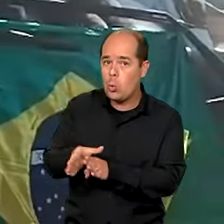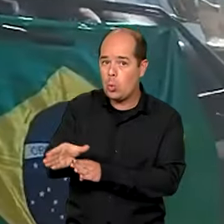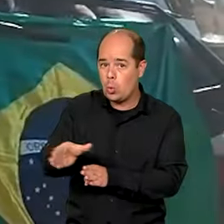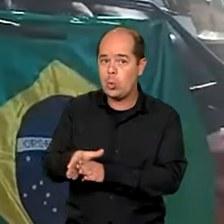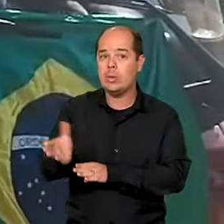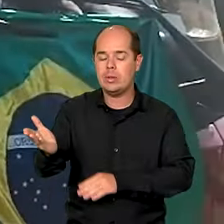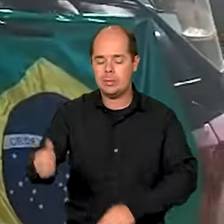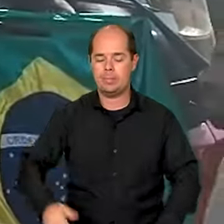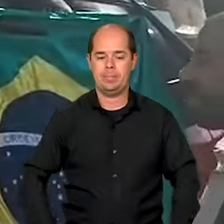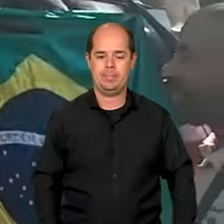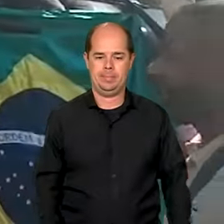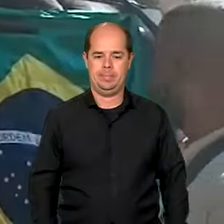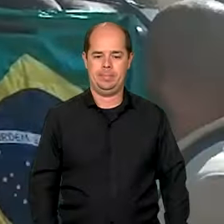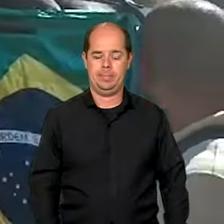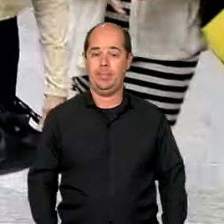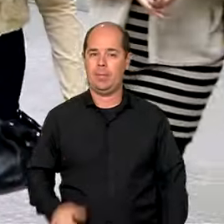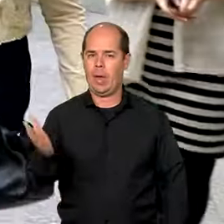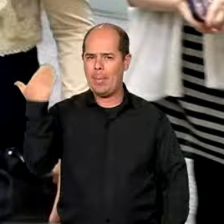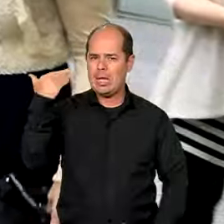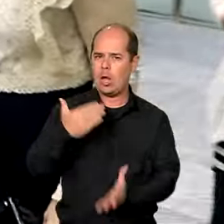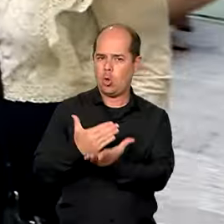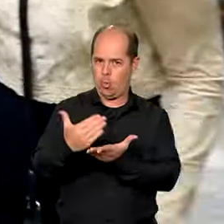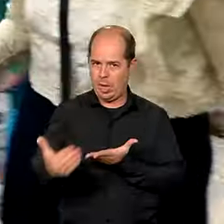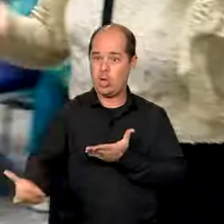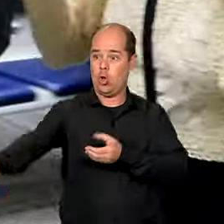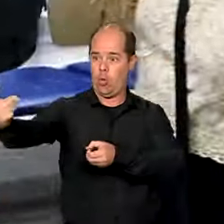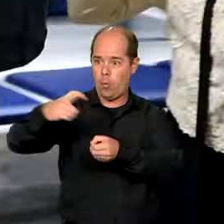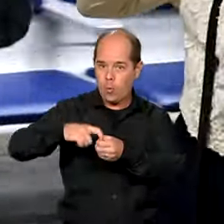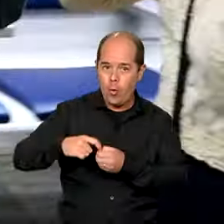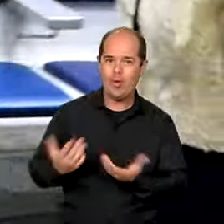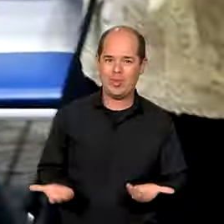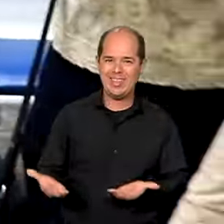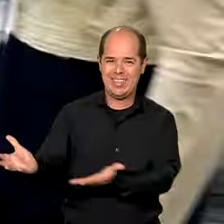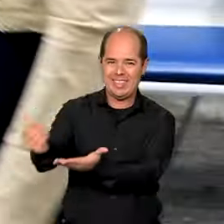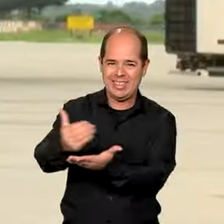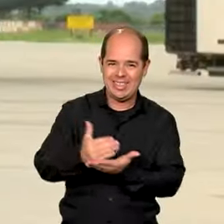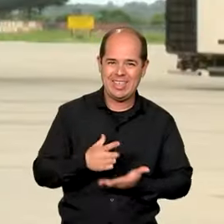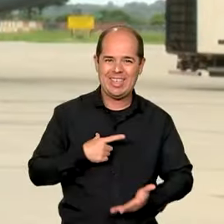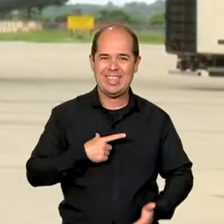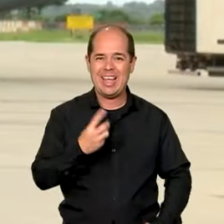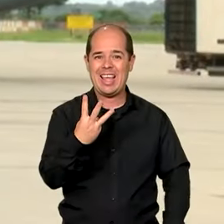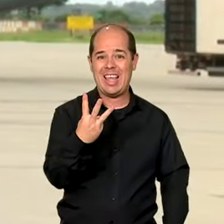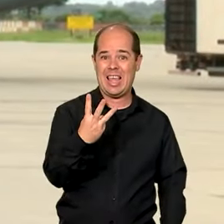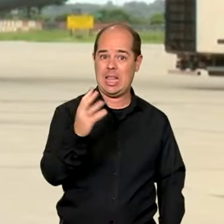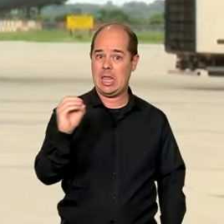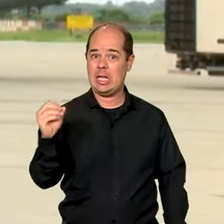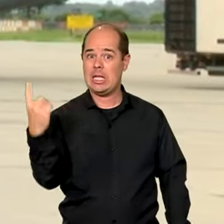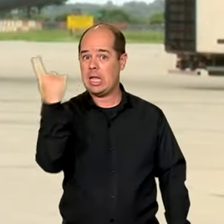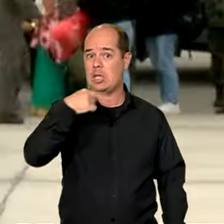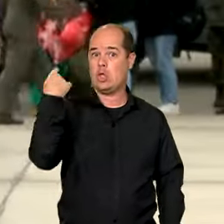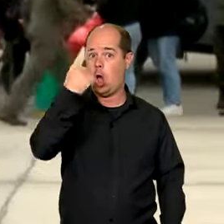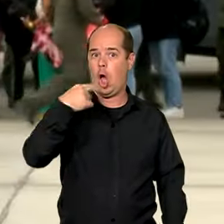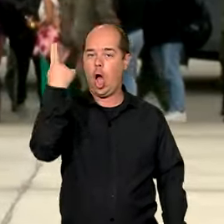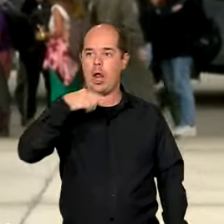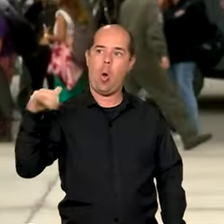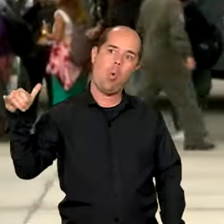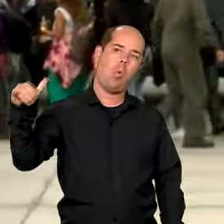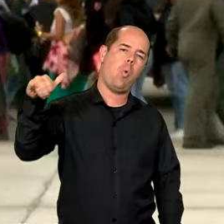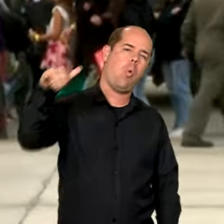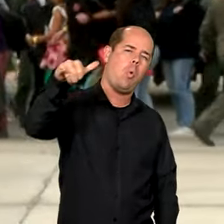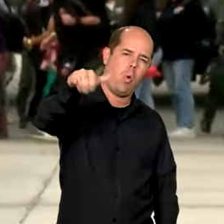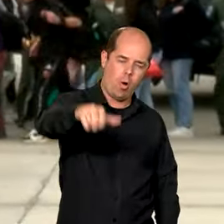início da operação de repatriação, já foram mais de 300 horas de voo. A 10ª aeronave da fase da